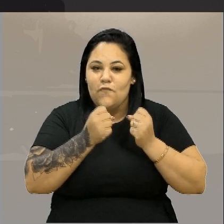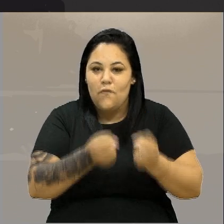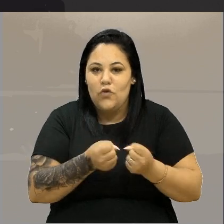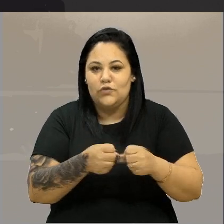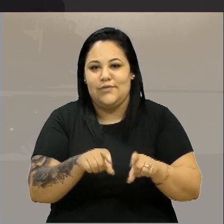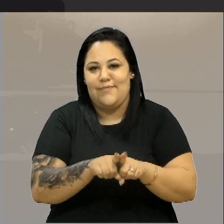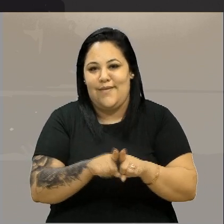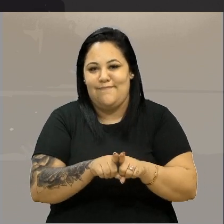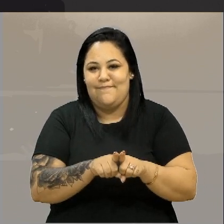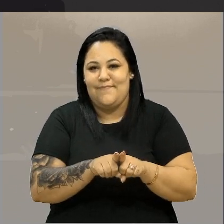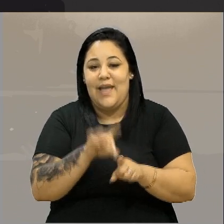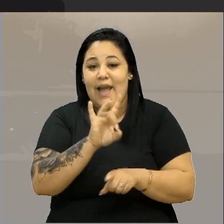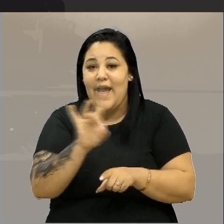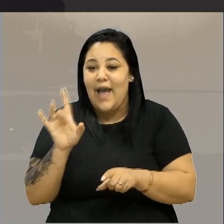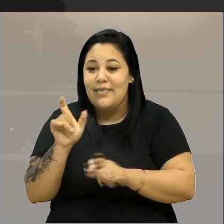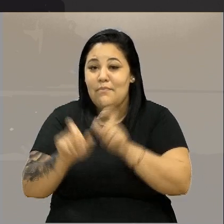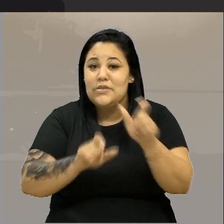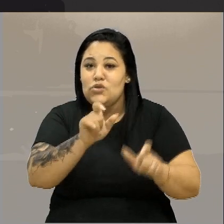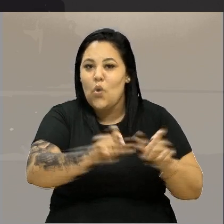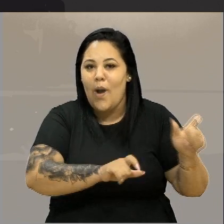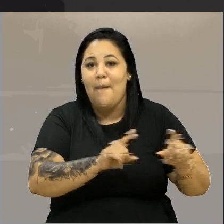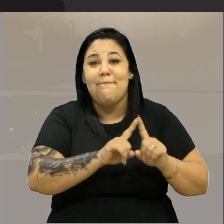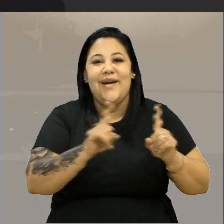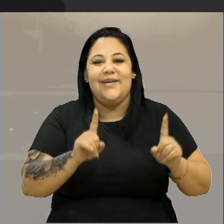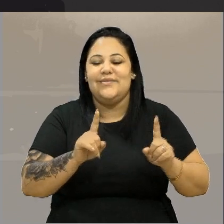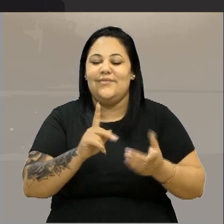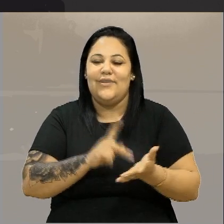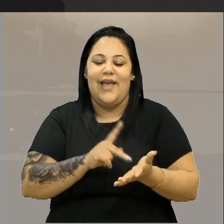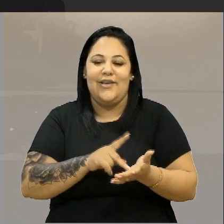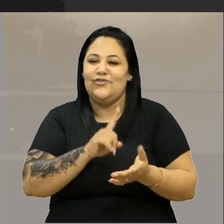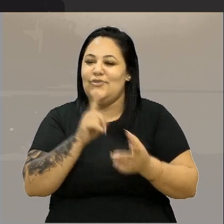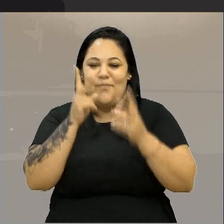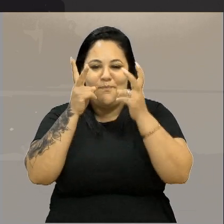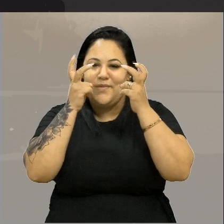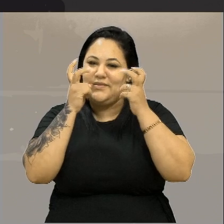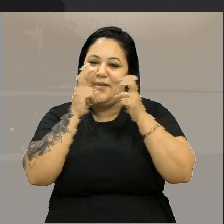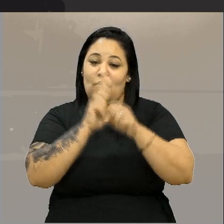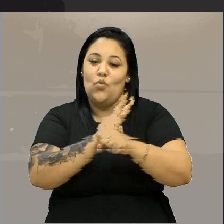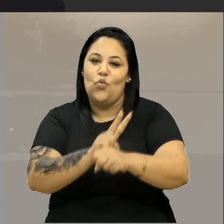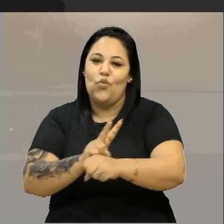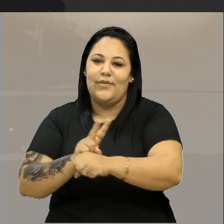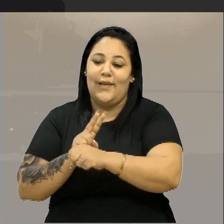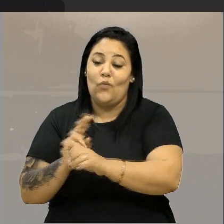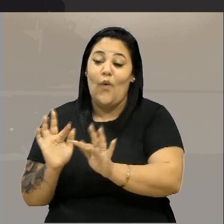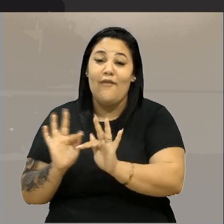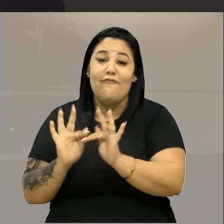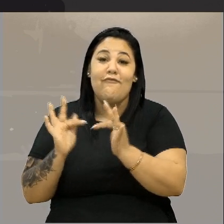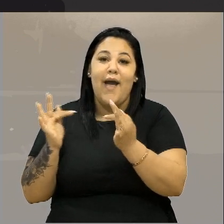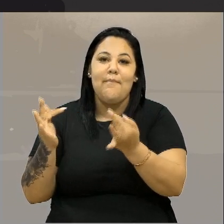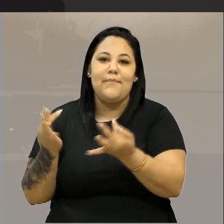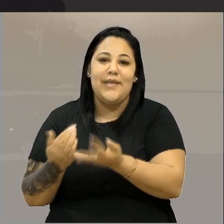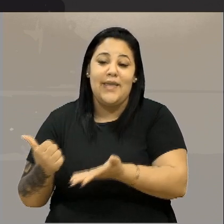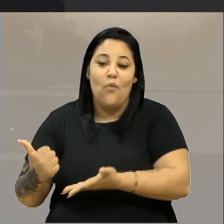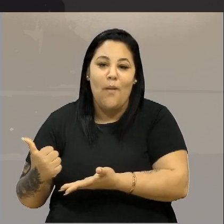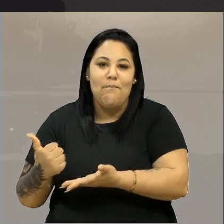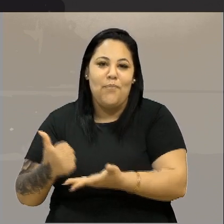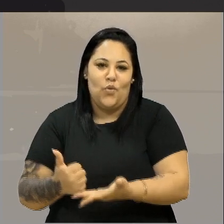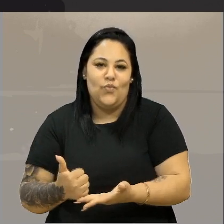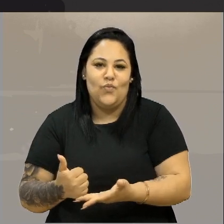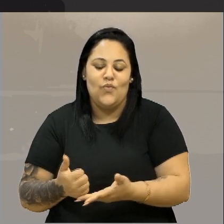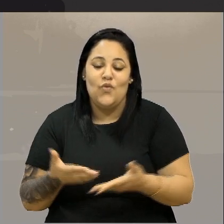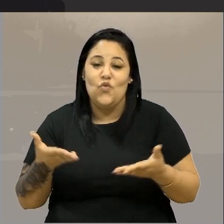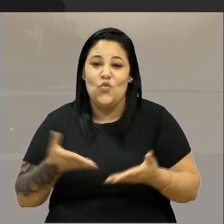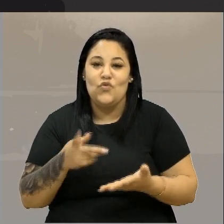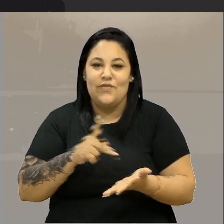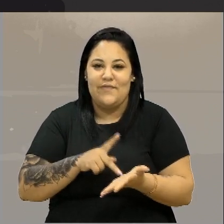usuário, mas, na verdade, a gente não percebe um cuidado com esse núcleo familiar, que hoje, na verdade,